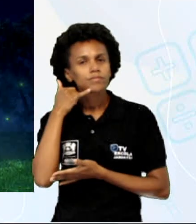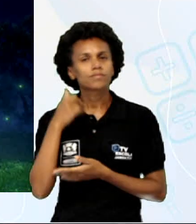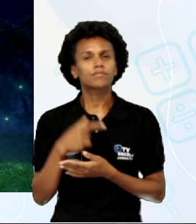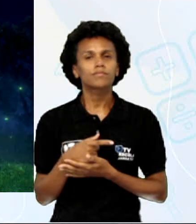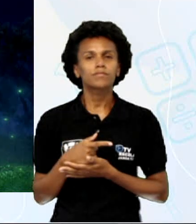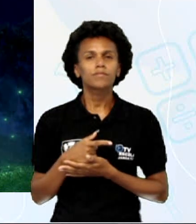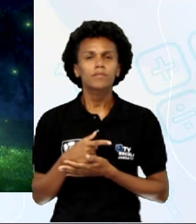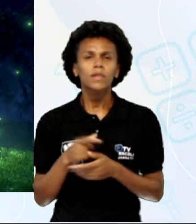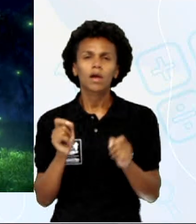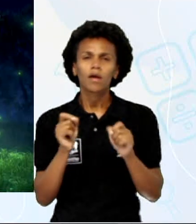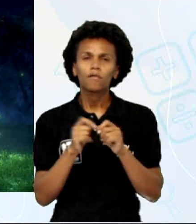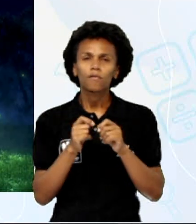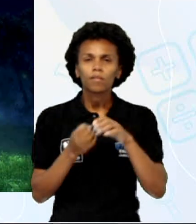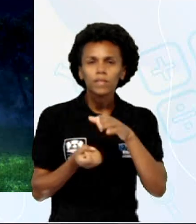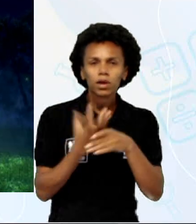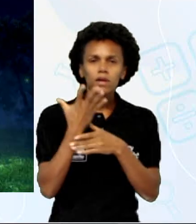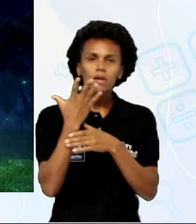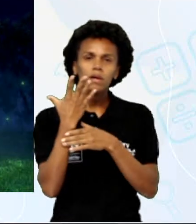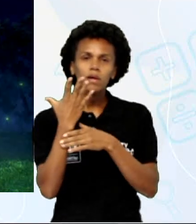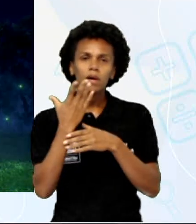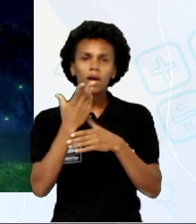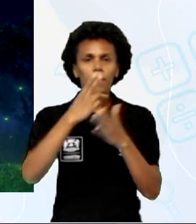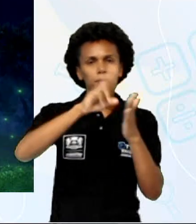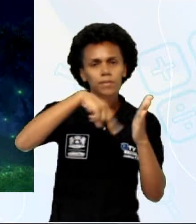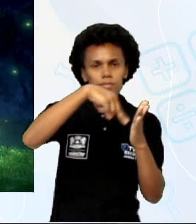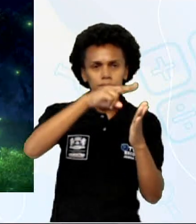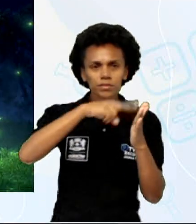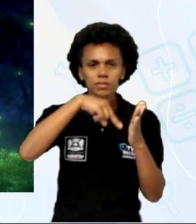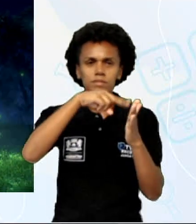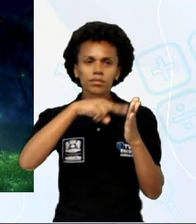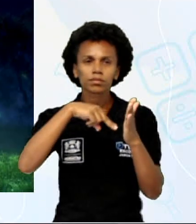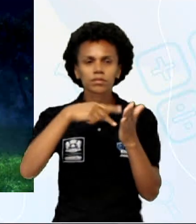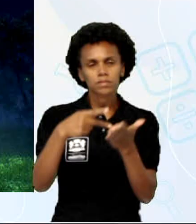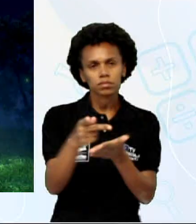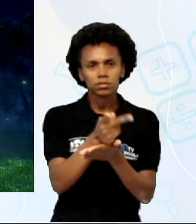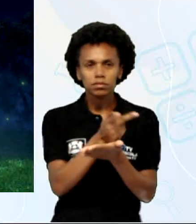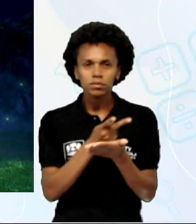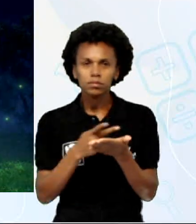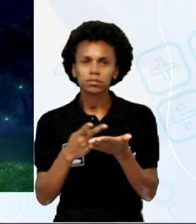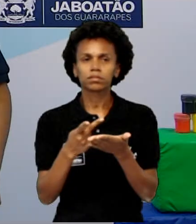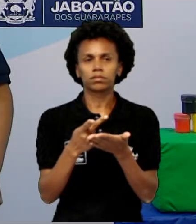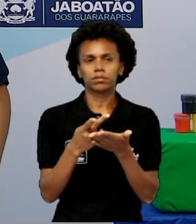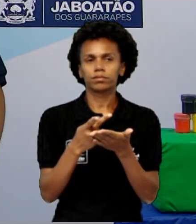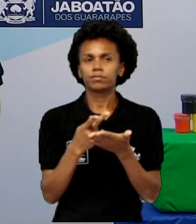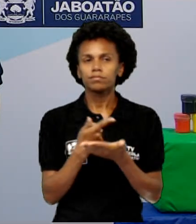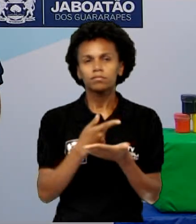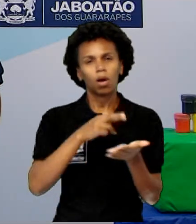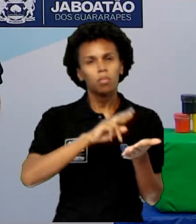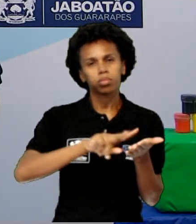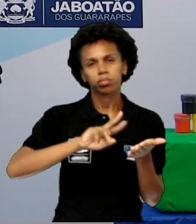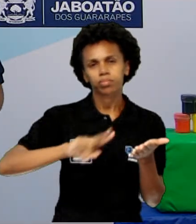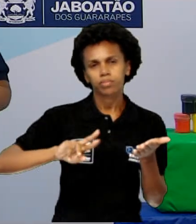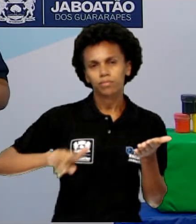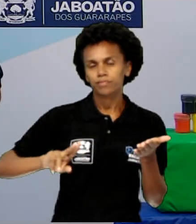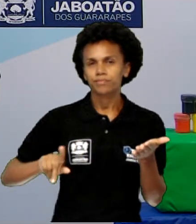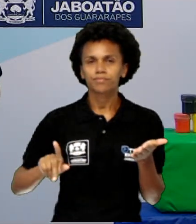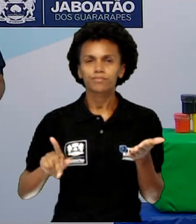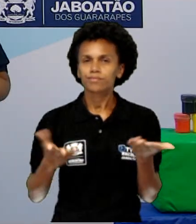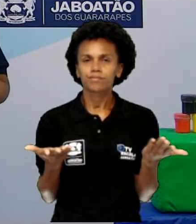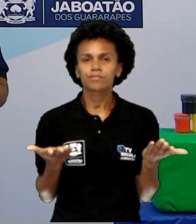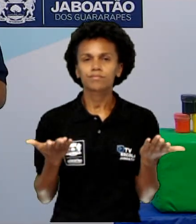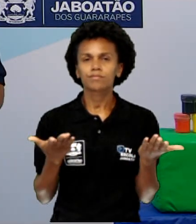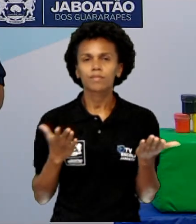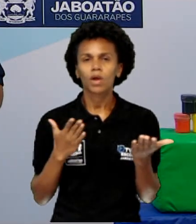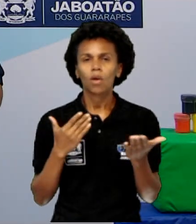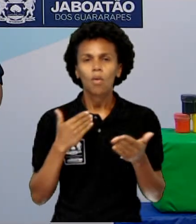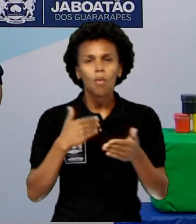pinturas, desenho, pixel, artes, animações e etc. Ou seja, qualquer arte que tenha um